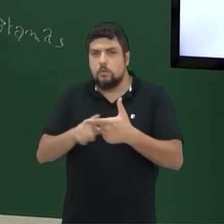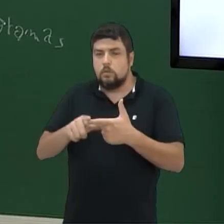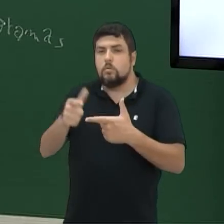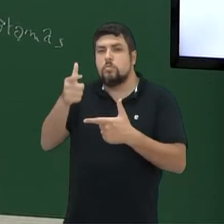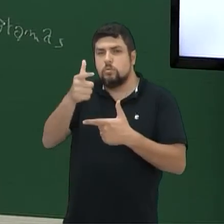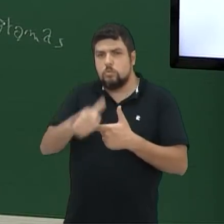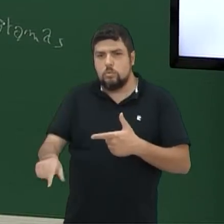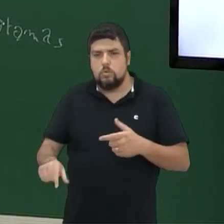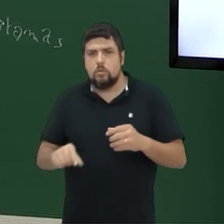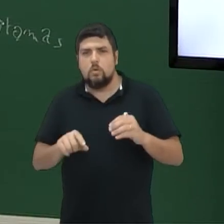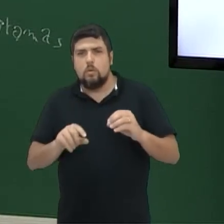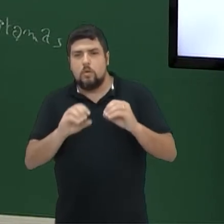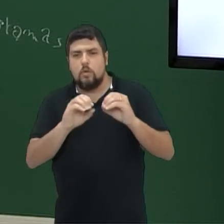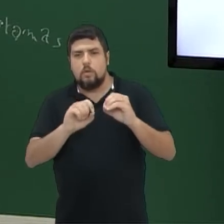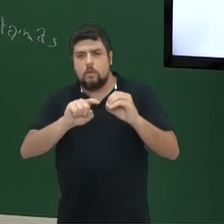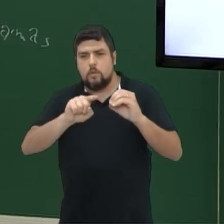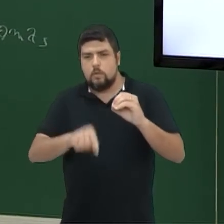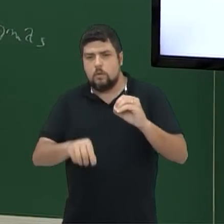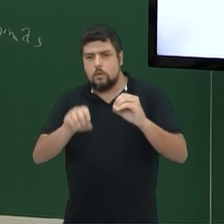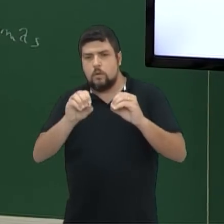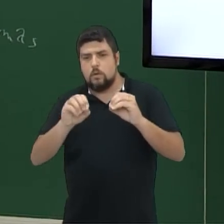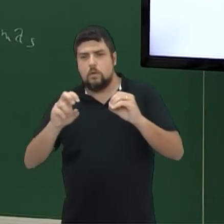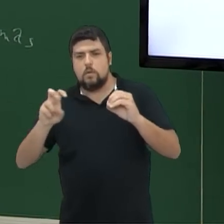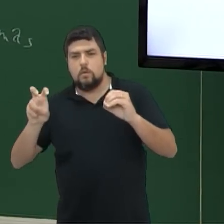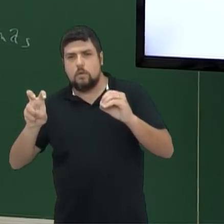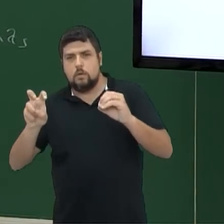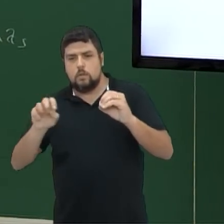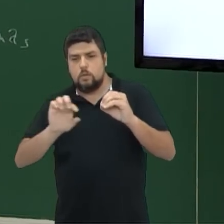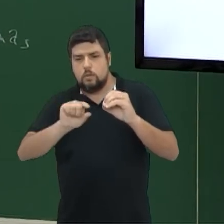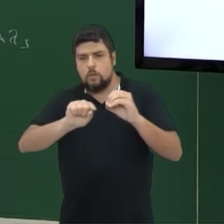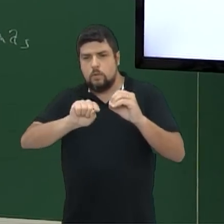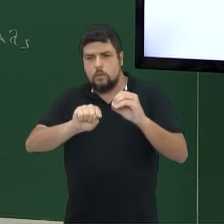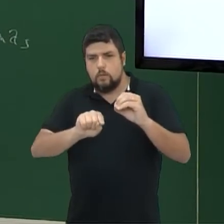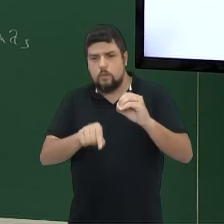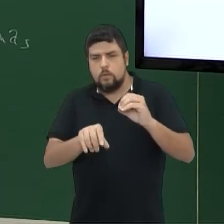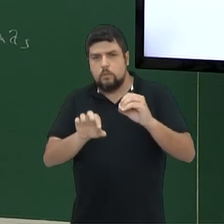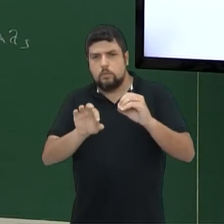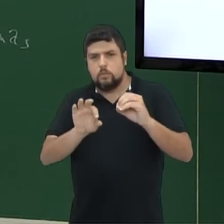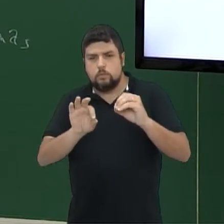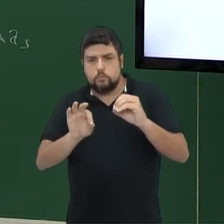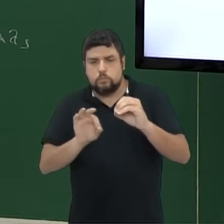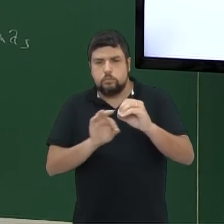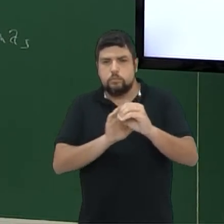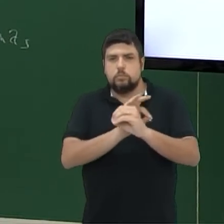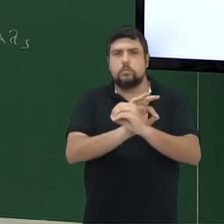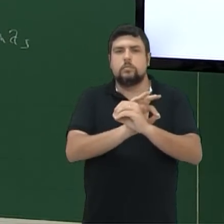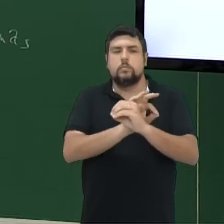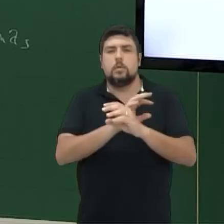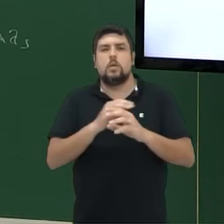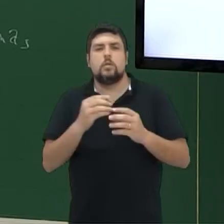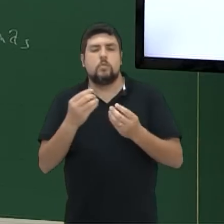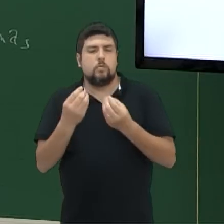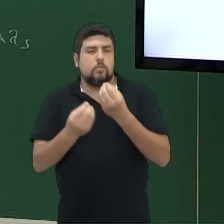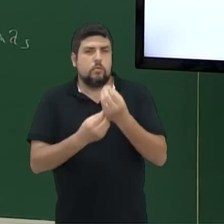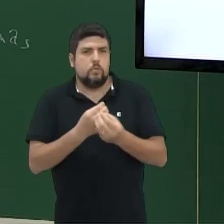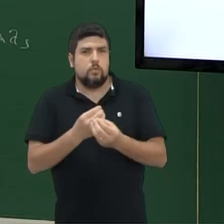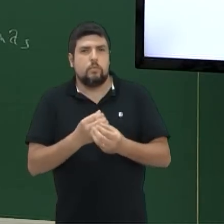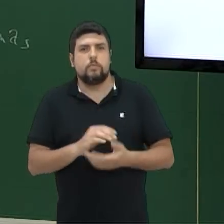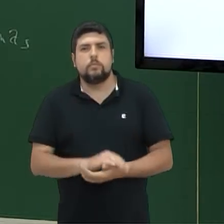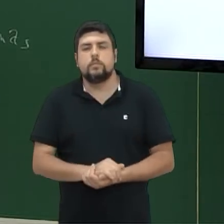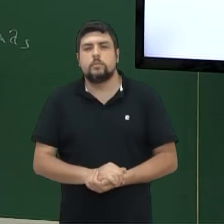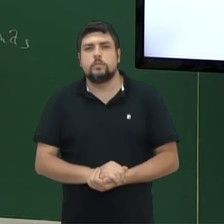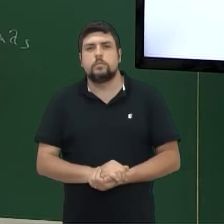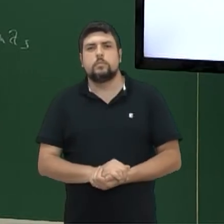vírgula. Então, a gente vai pegar esta vírgula e correr ela para a esquerda, porque é uma divisão por 10 outra